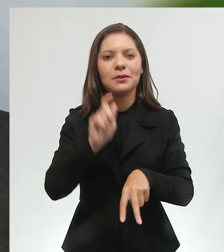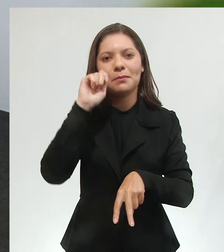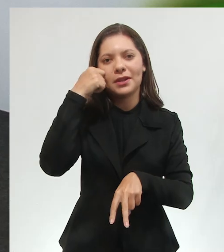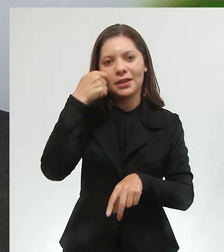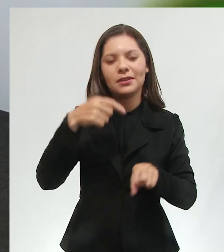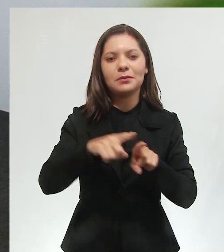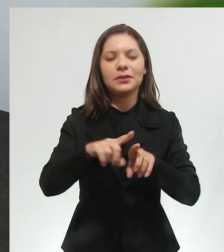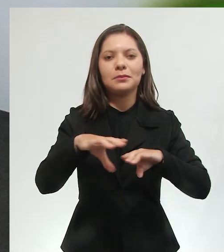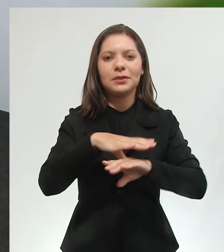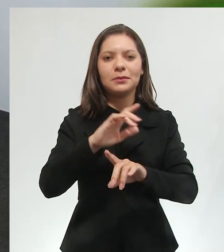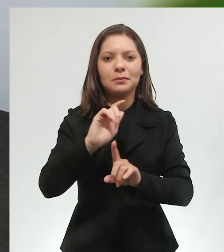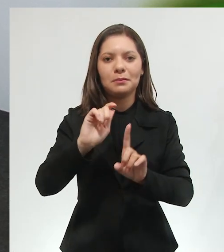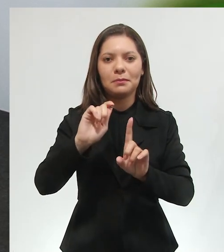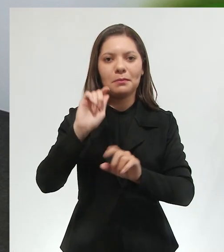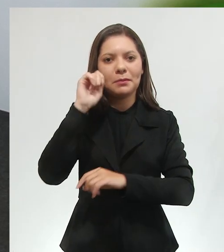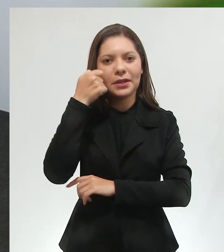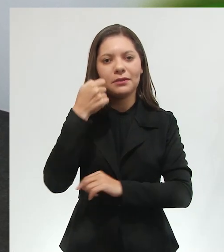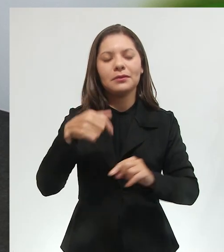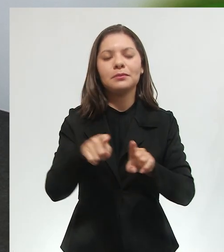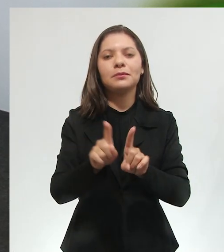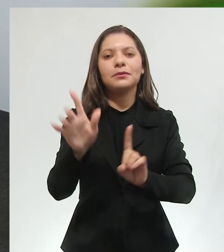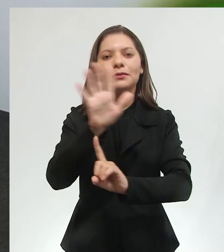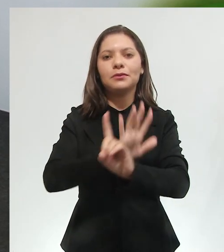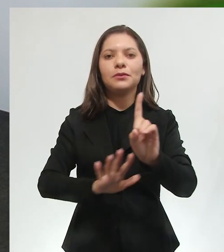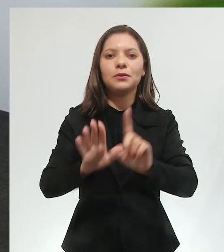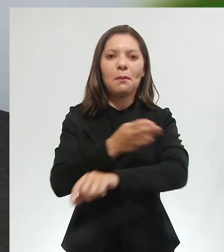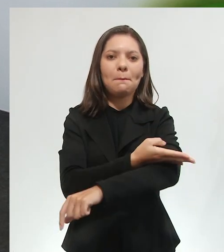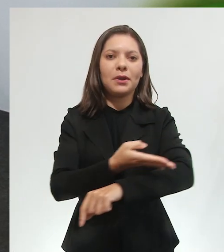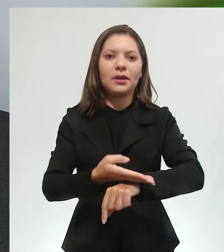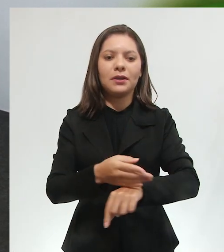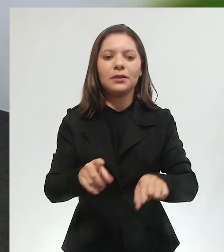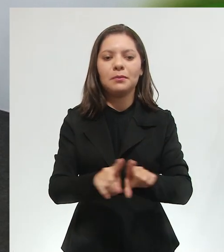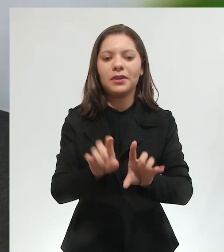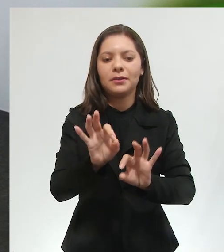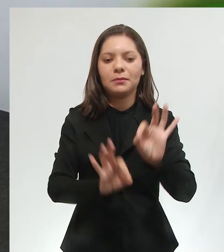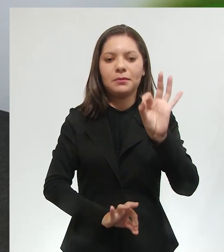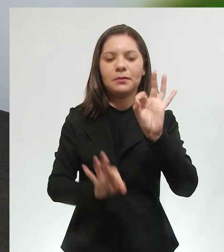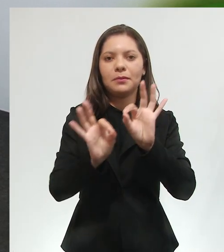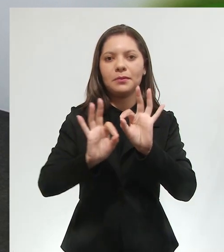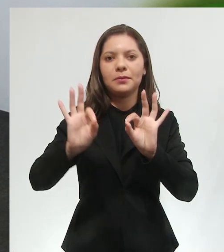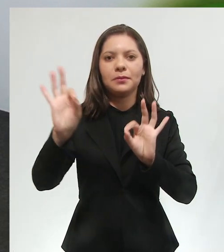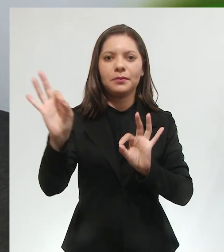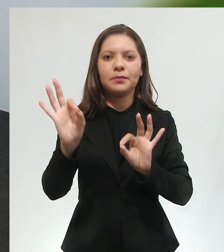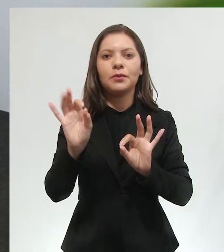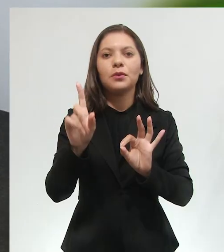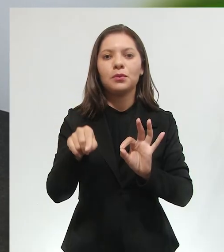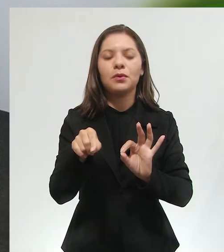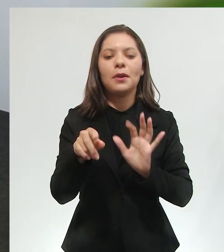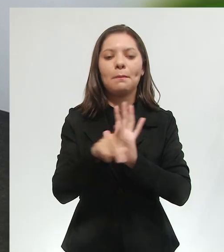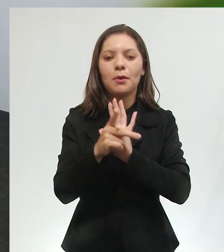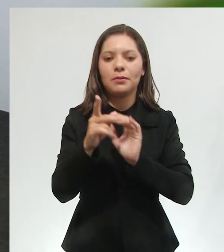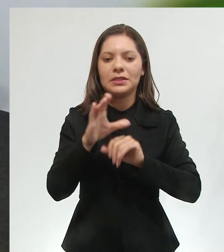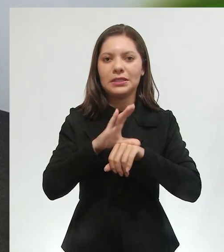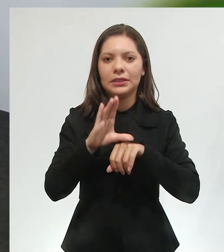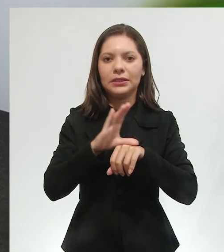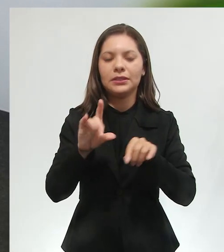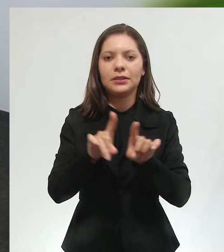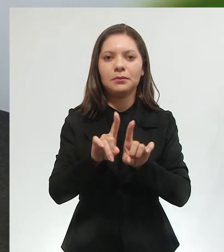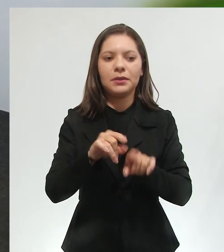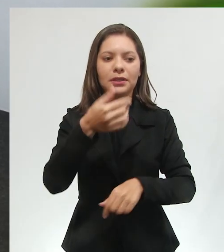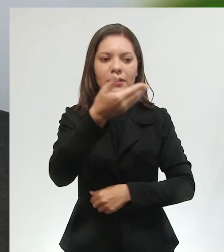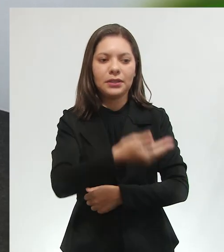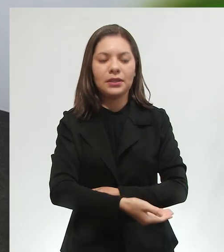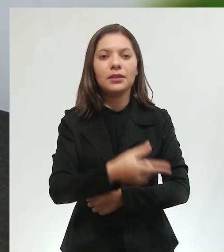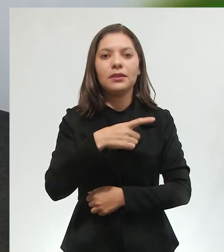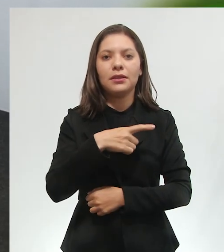nós temos uma parede branca, com pontos interligados por retas cinzas. Ao meu lado